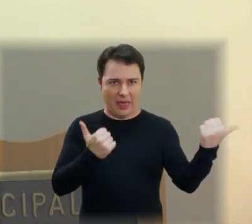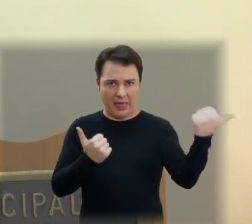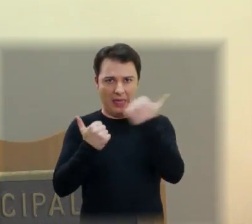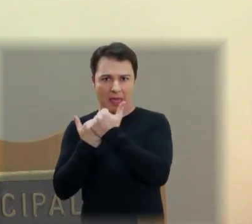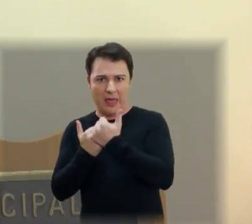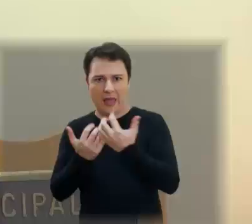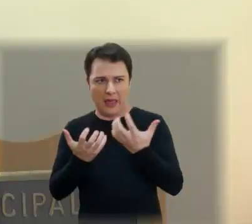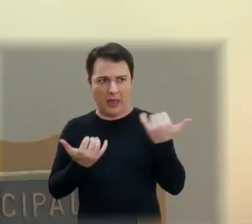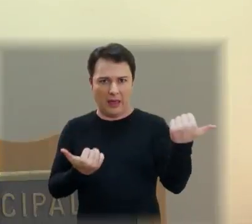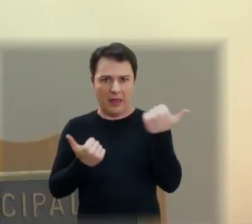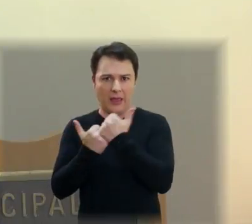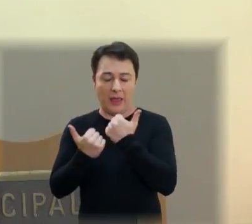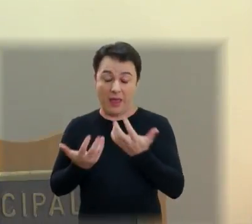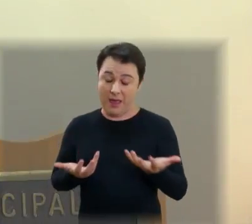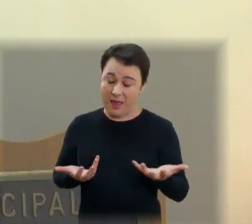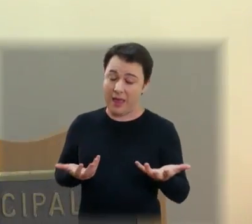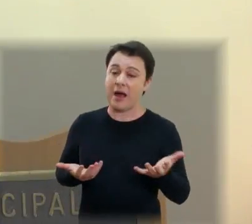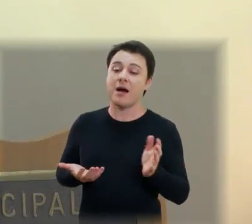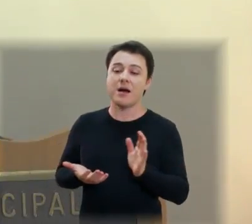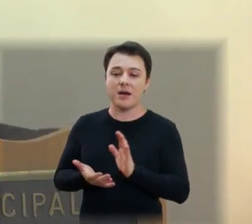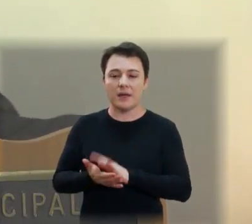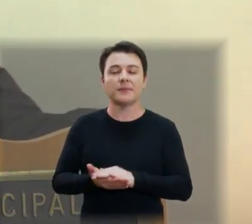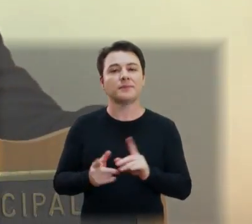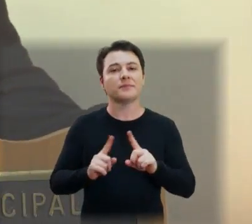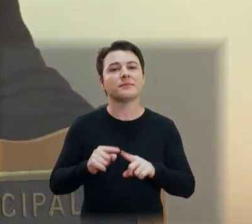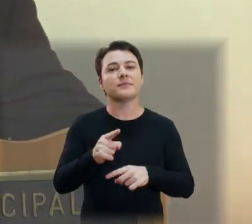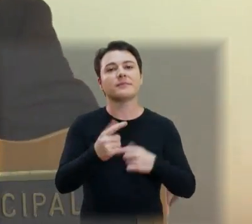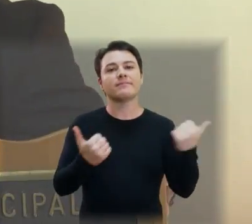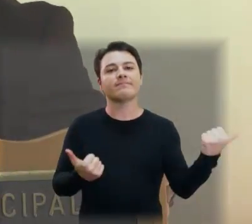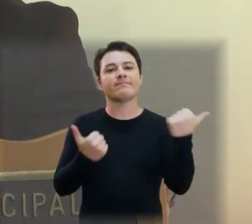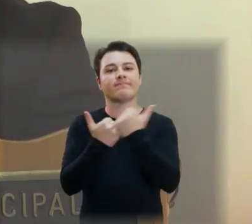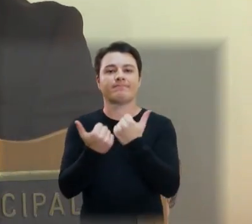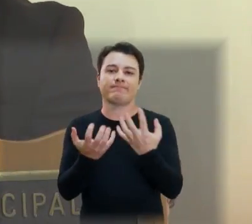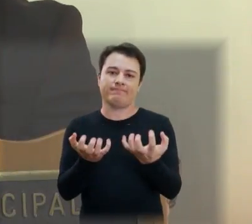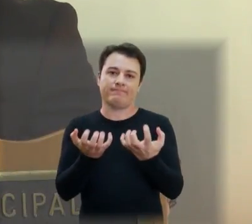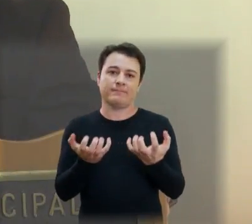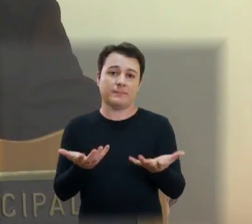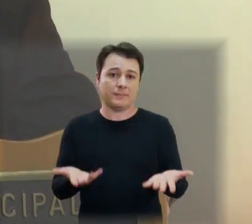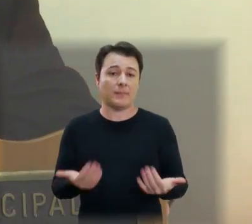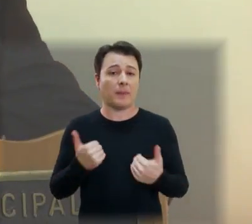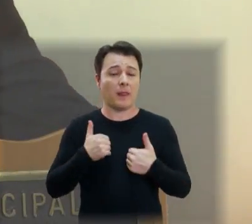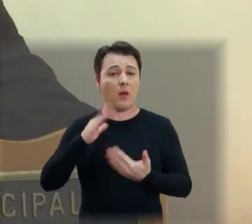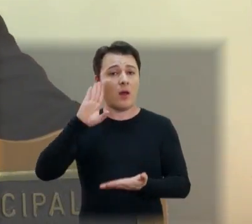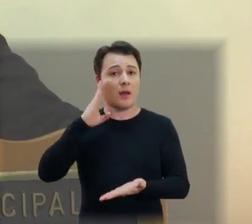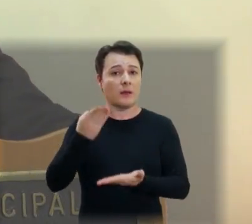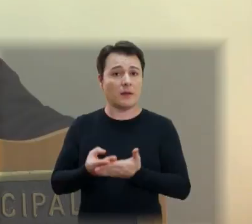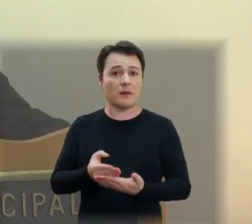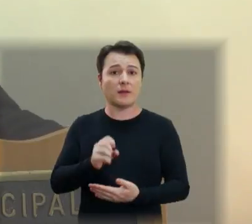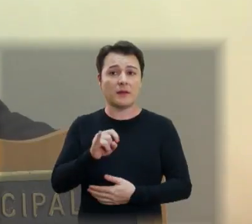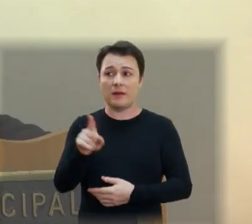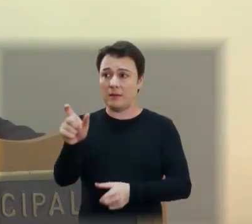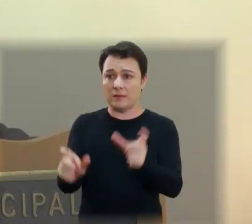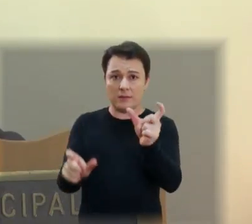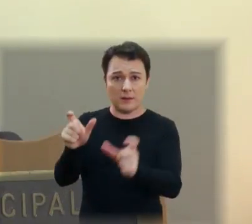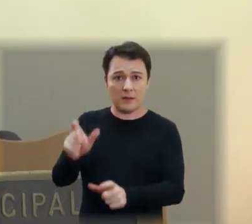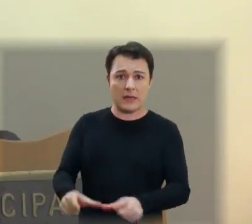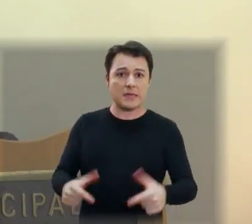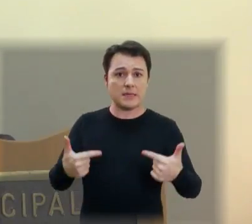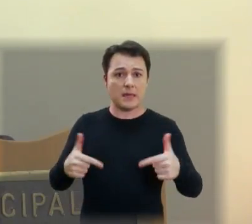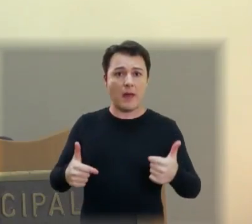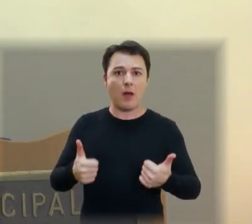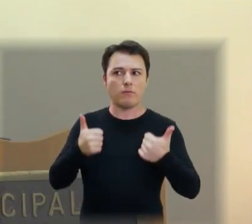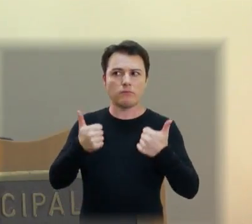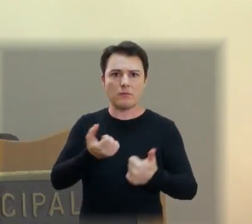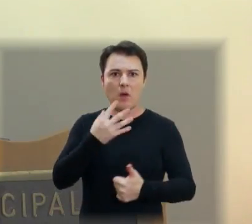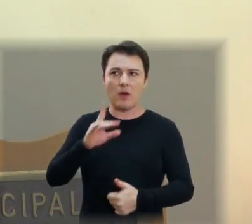desvalorizar nós aqui dentro para eles entrar e ficar no nosso lugar. Mas eu creio que quem fez um bom trabalho, lá